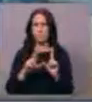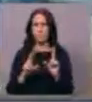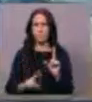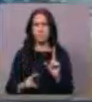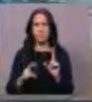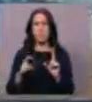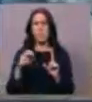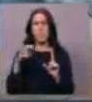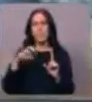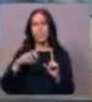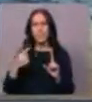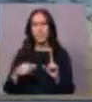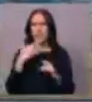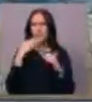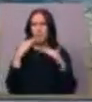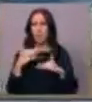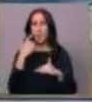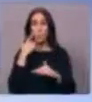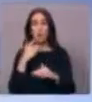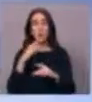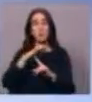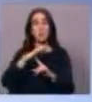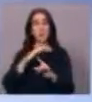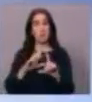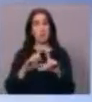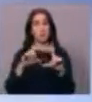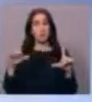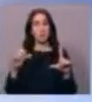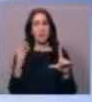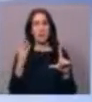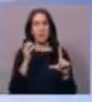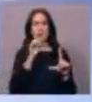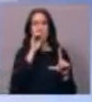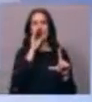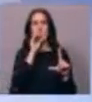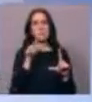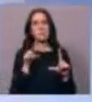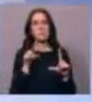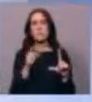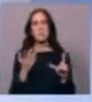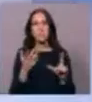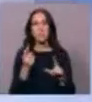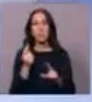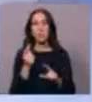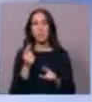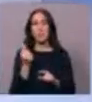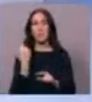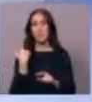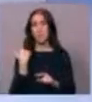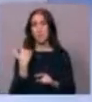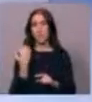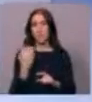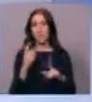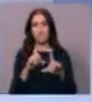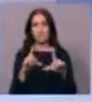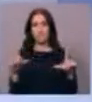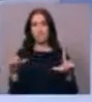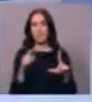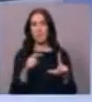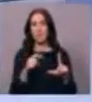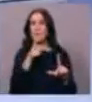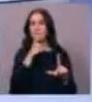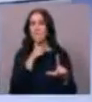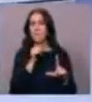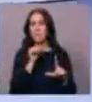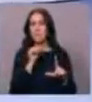precipitação, neve. Vamos ver então aqui as imagens de satélite, onde podemos ver aqui a última imagem na banda do infravermelho